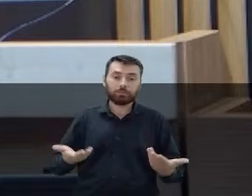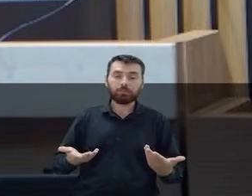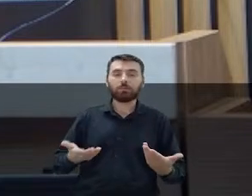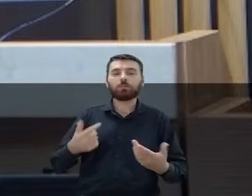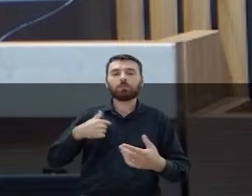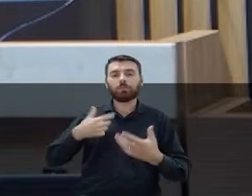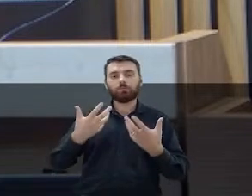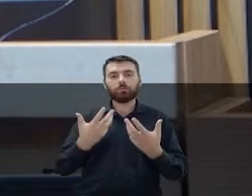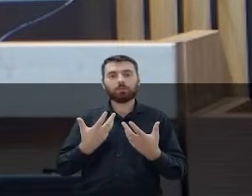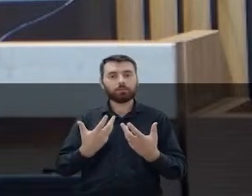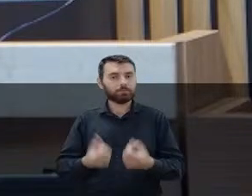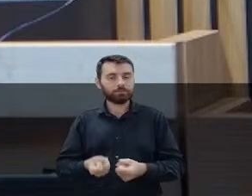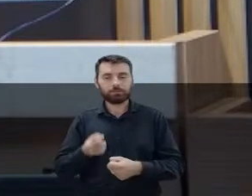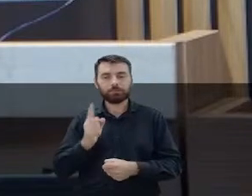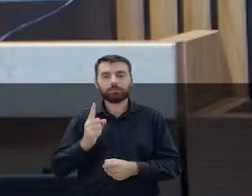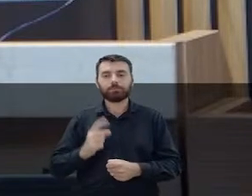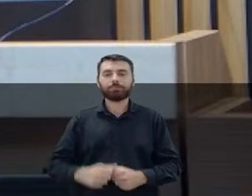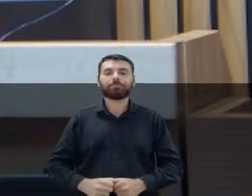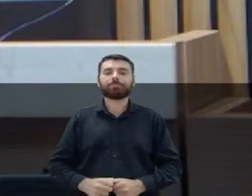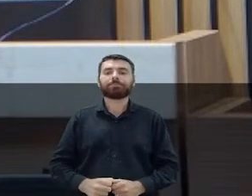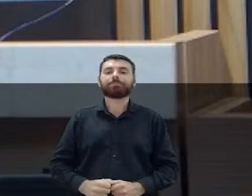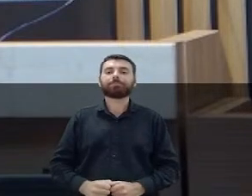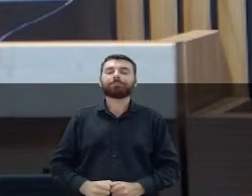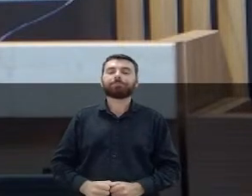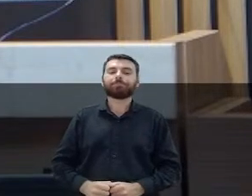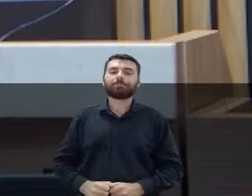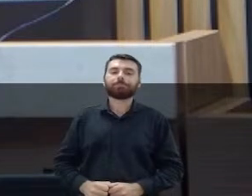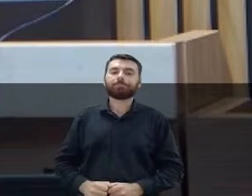estou negando provimento.